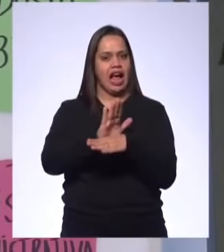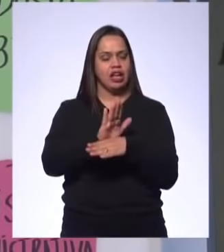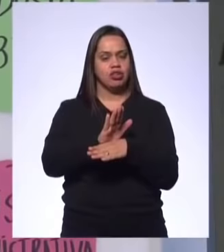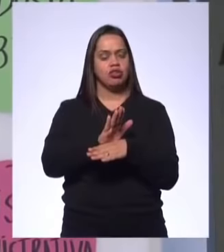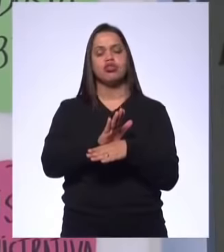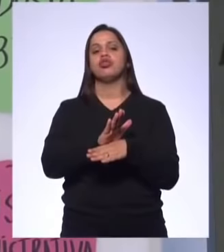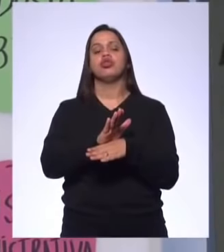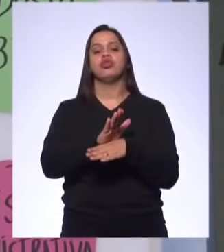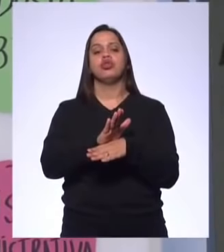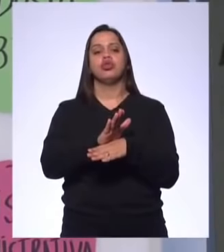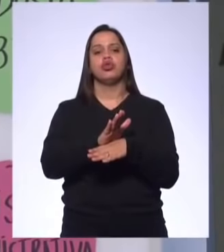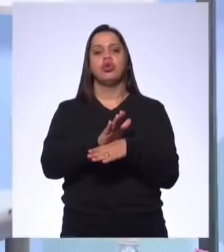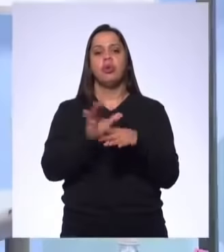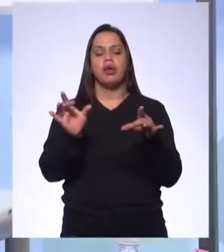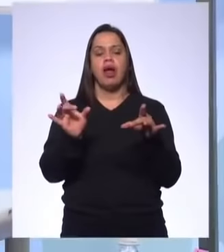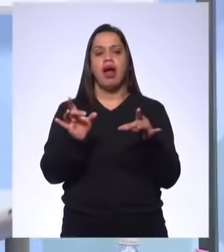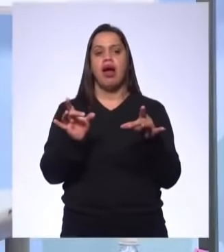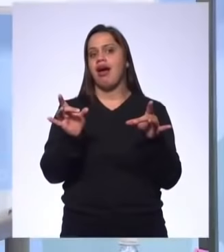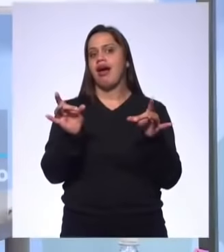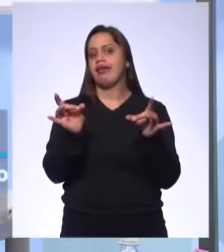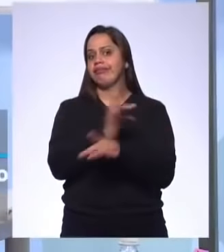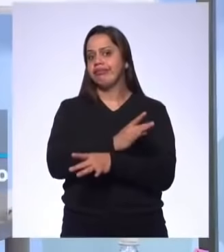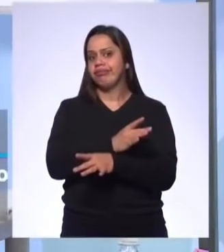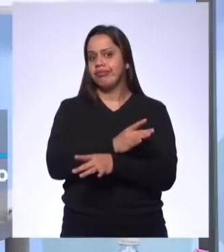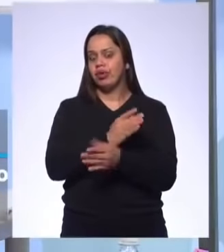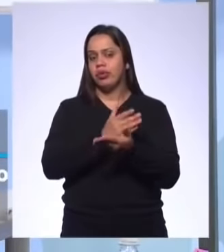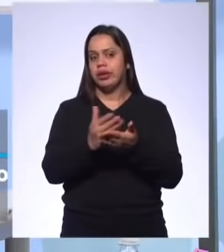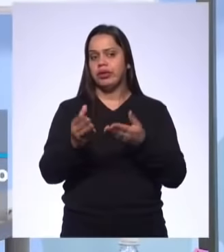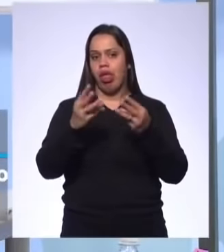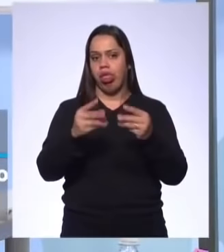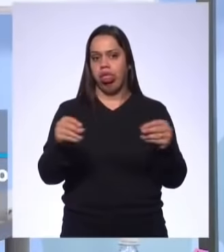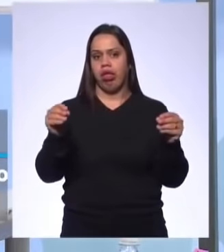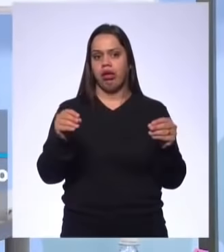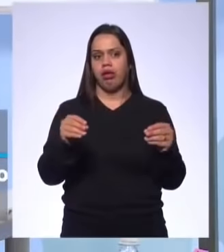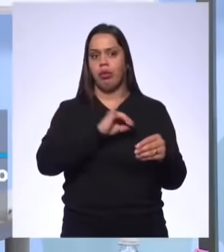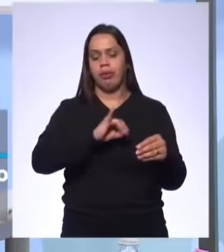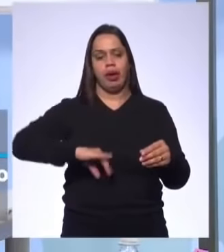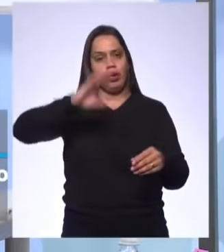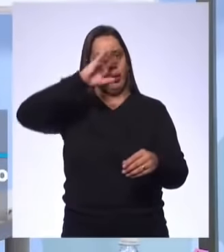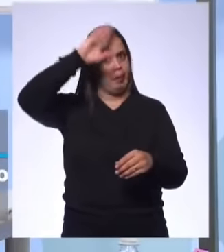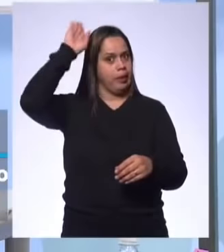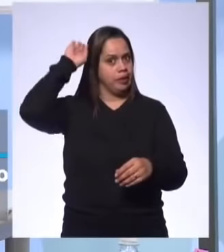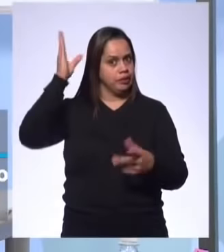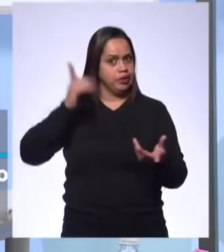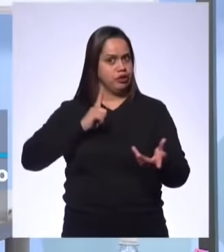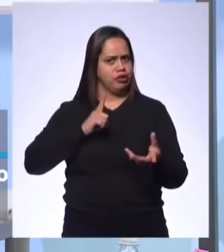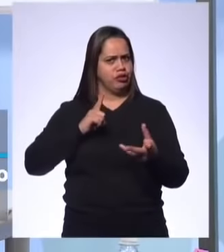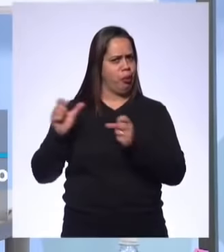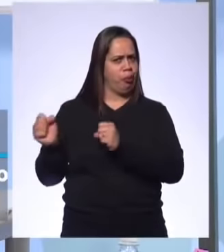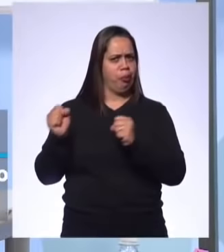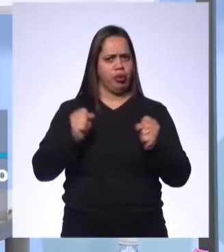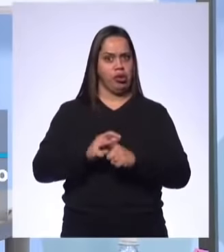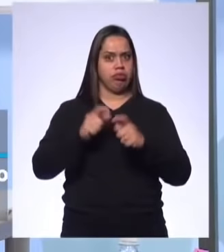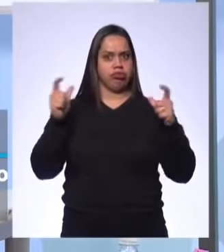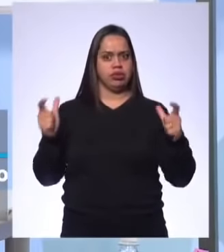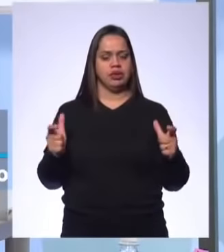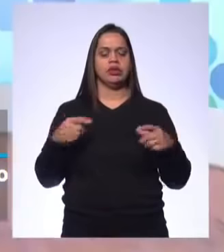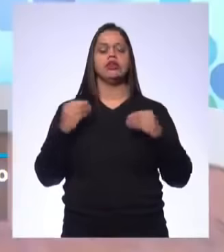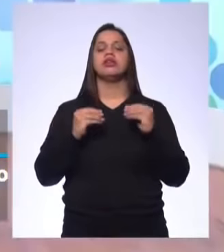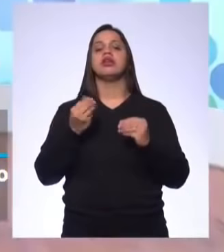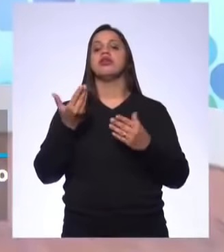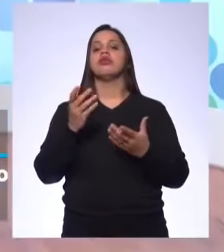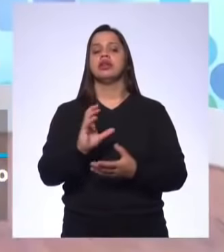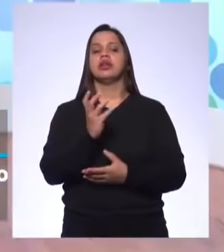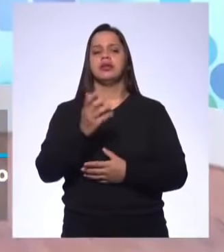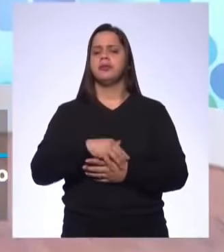do poderoso Império Romano. Isso nós vamos descobrir durante a aula. Eu acho que é isso, né, Pro? Da última aula foi o que nós falamos, né?